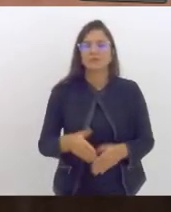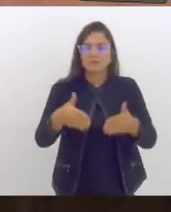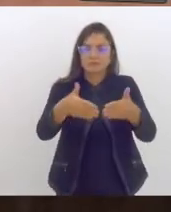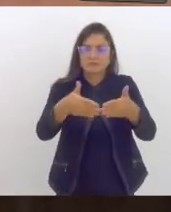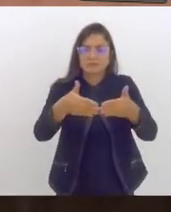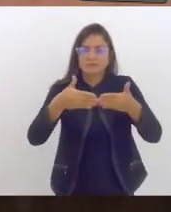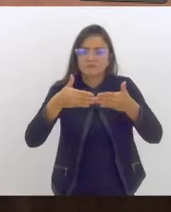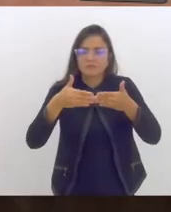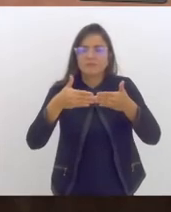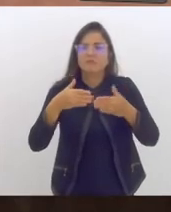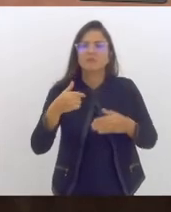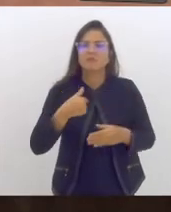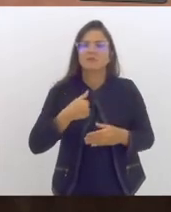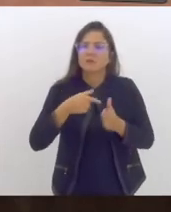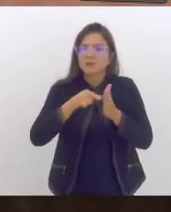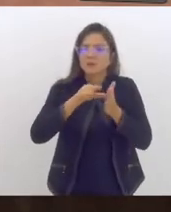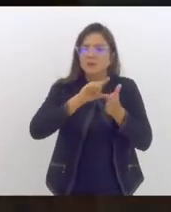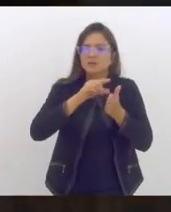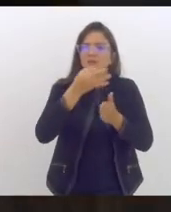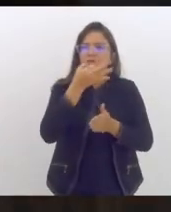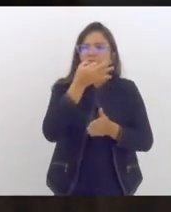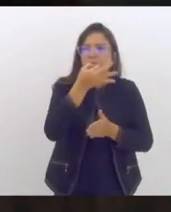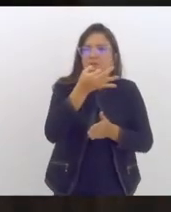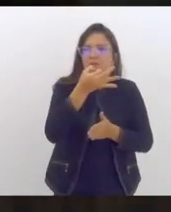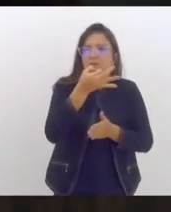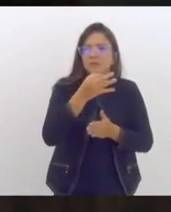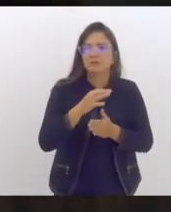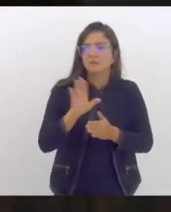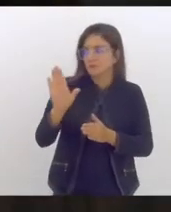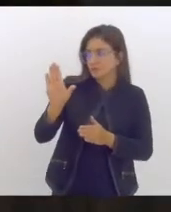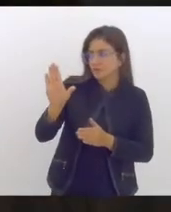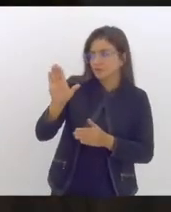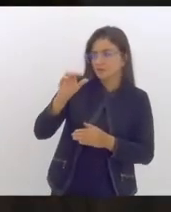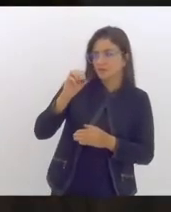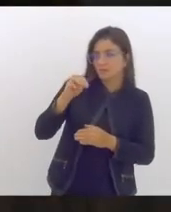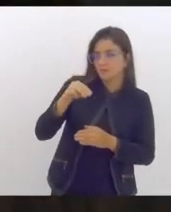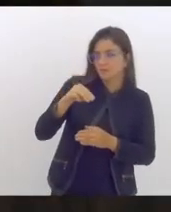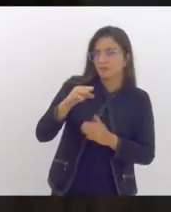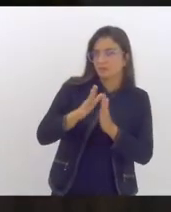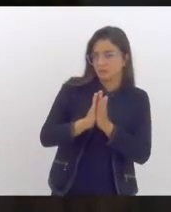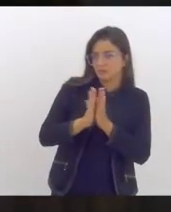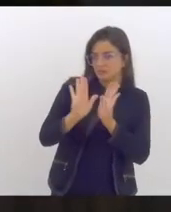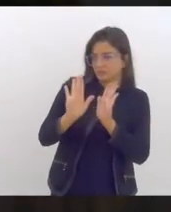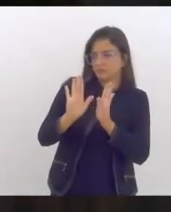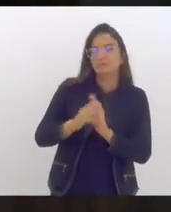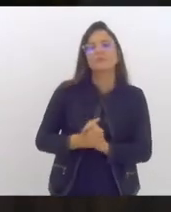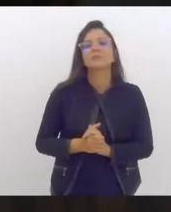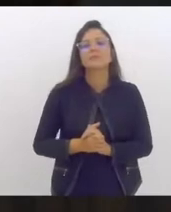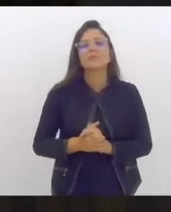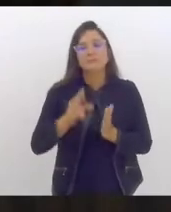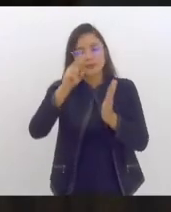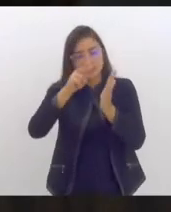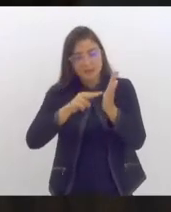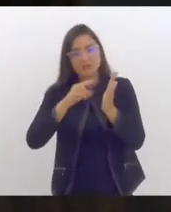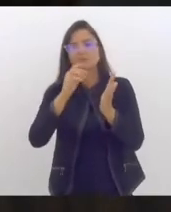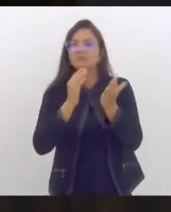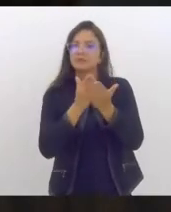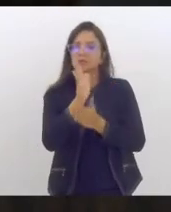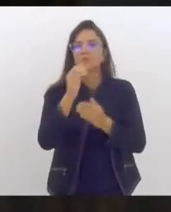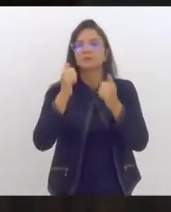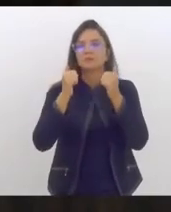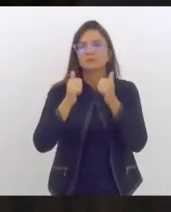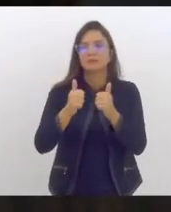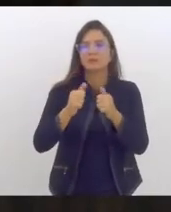pequeno comentário? Só um minutinho, por favor. Líder, aprovada a ata, passa seu expediente inicial. O comentário,